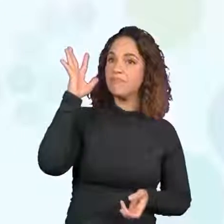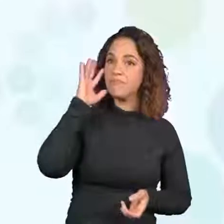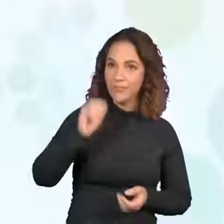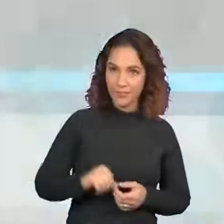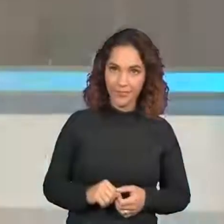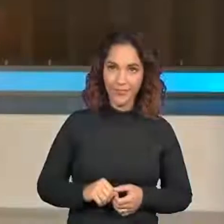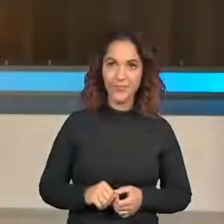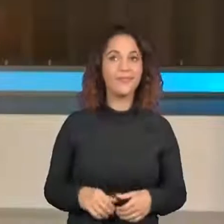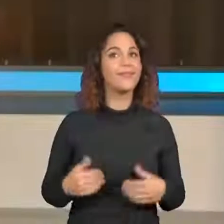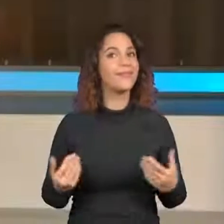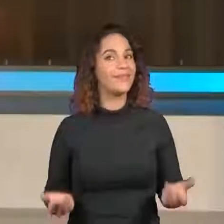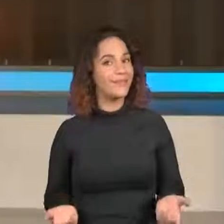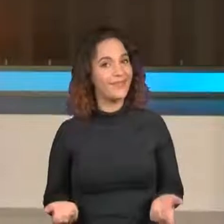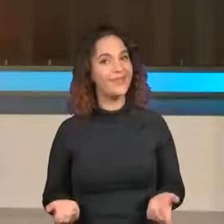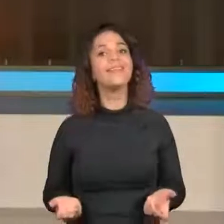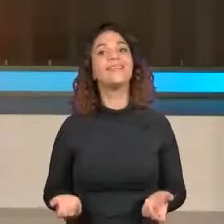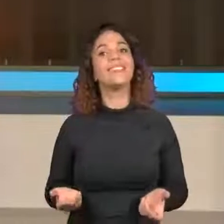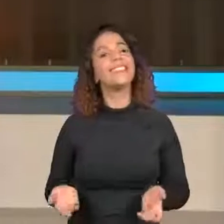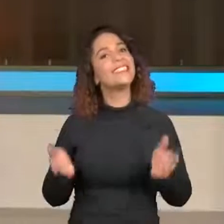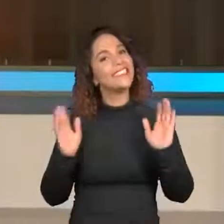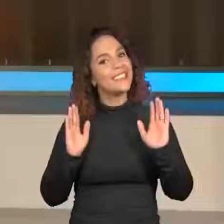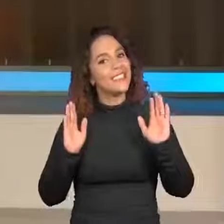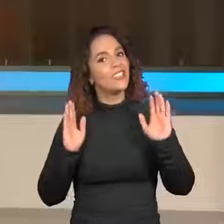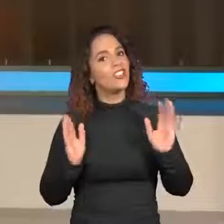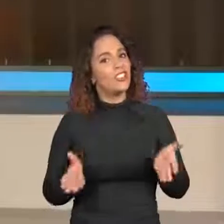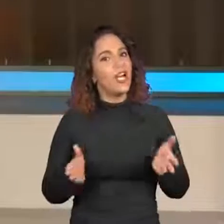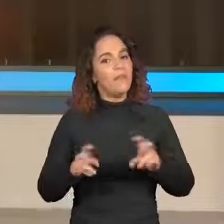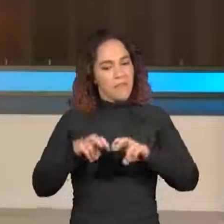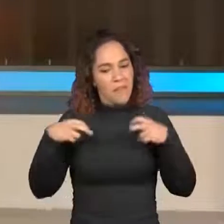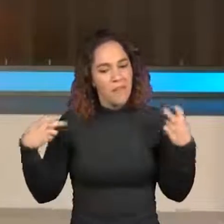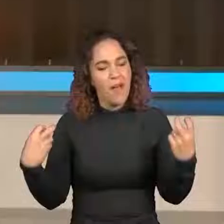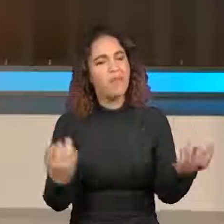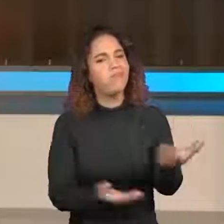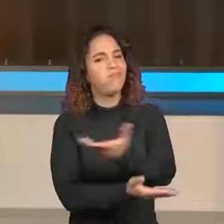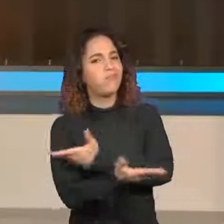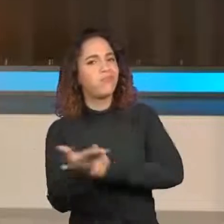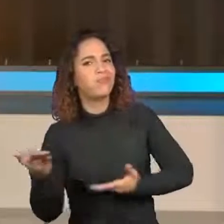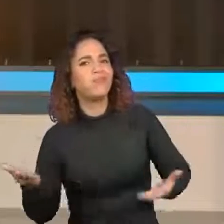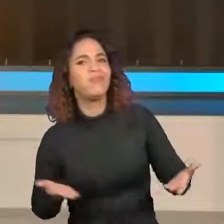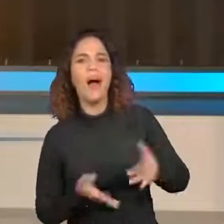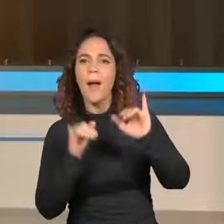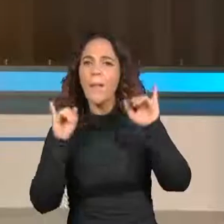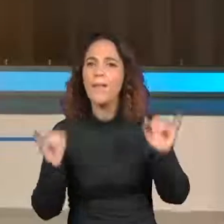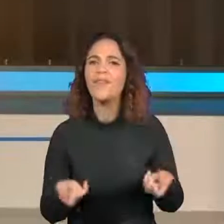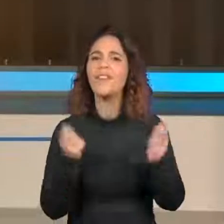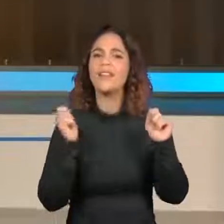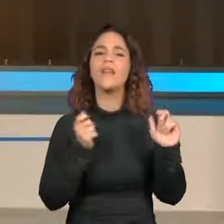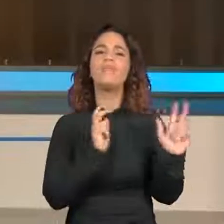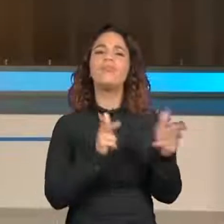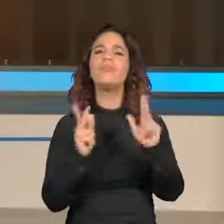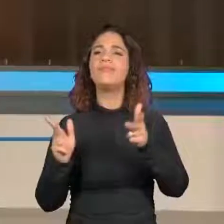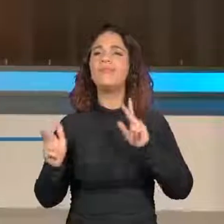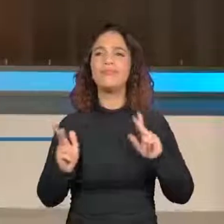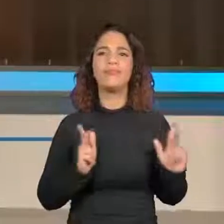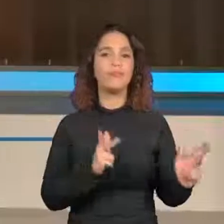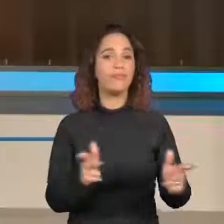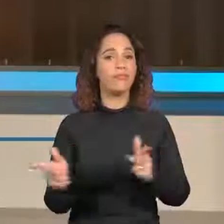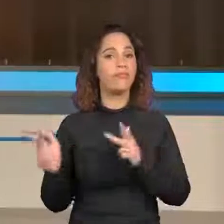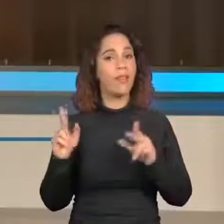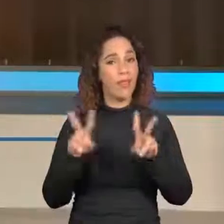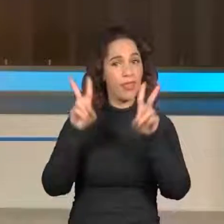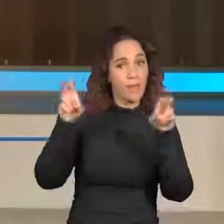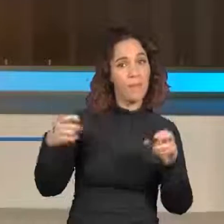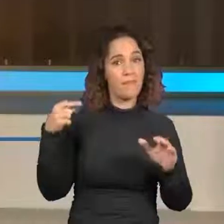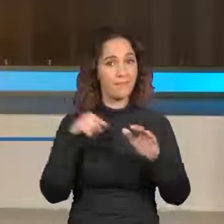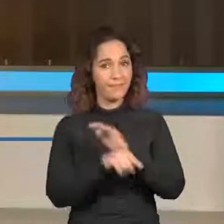Essa é uma reflexão que já fica para uma boa roda de conversa, para vocês irem se aprofundando ao assunto